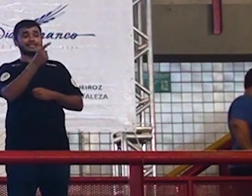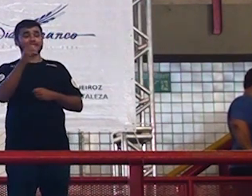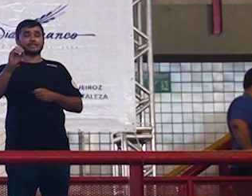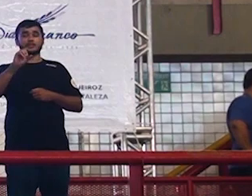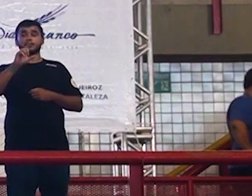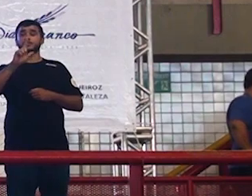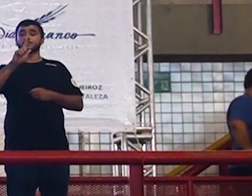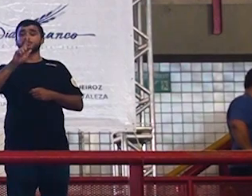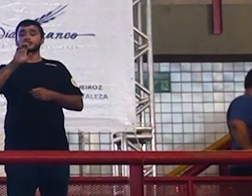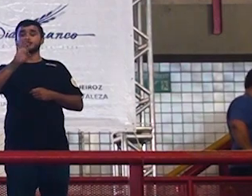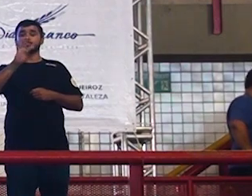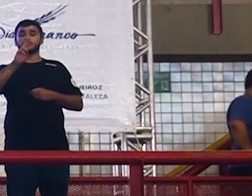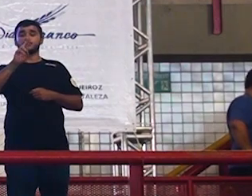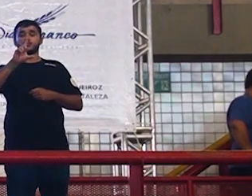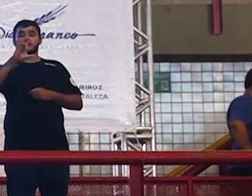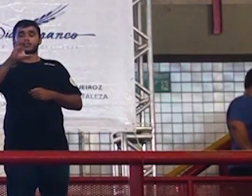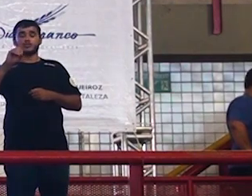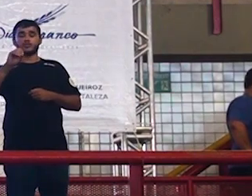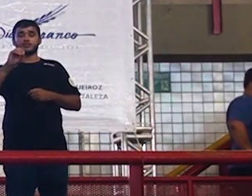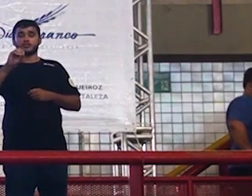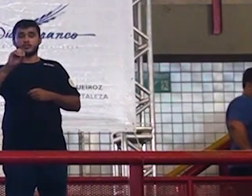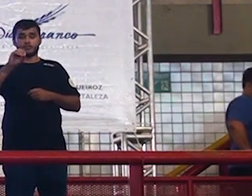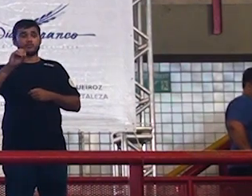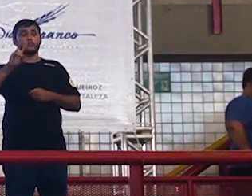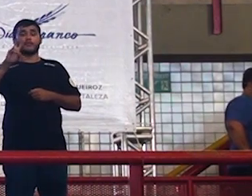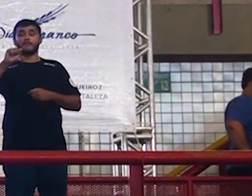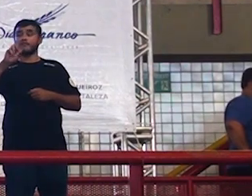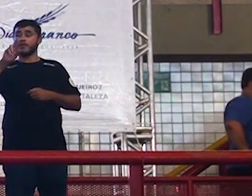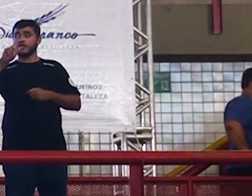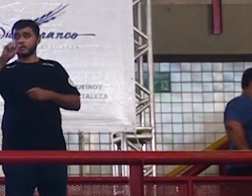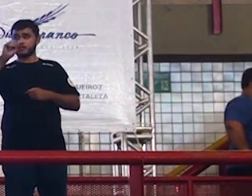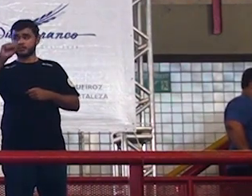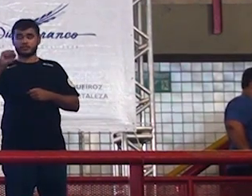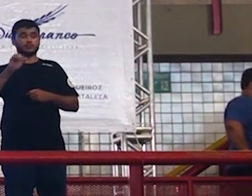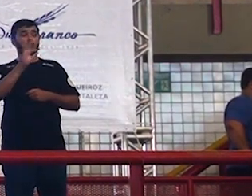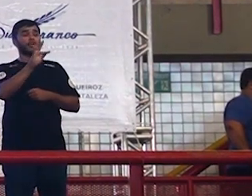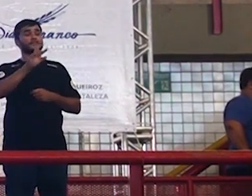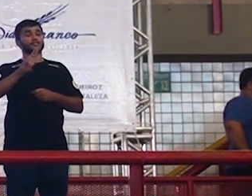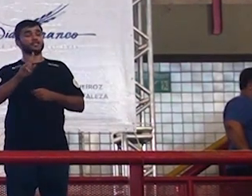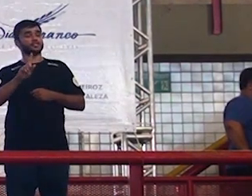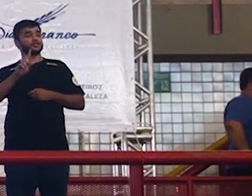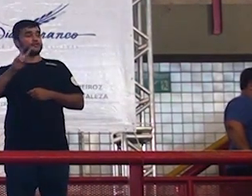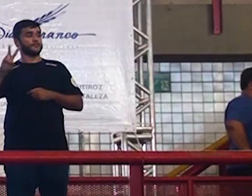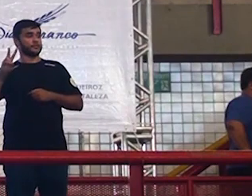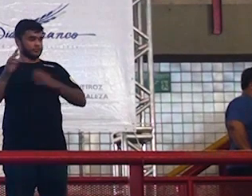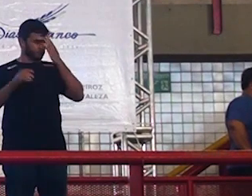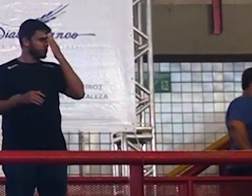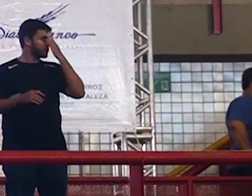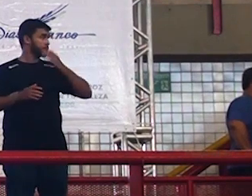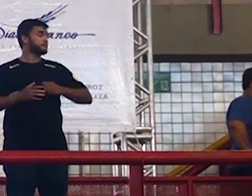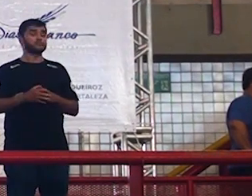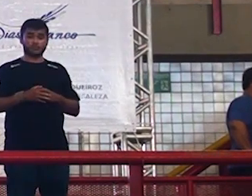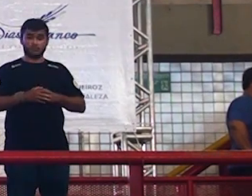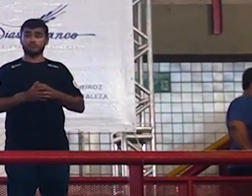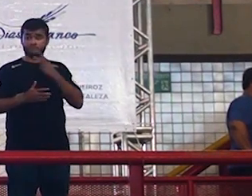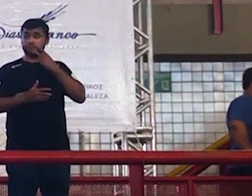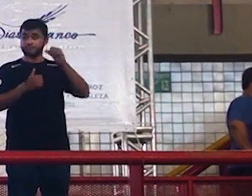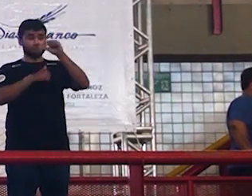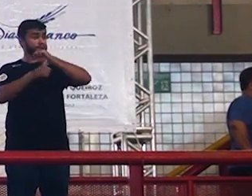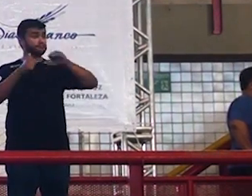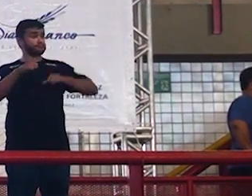Getúlio Vargas, FGV. Dionísio, isso muda alguma coisa na redação?